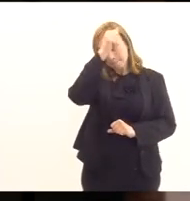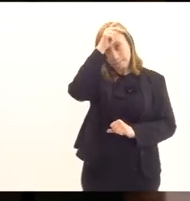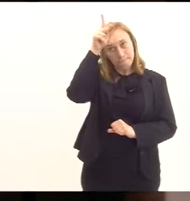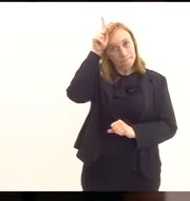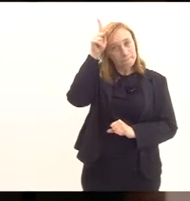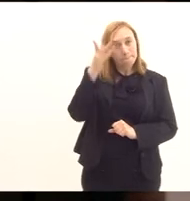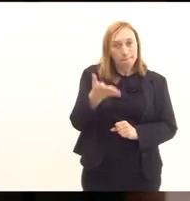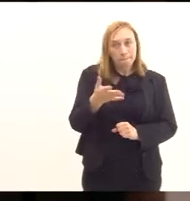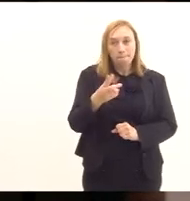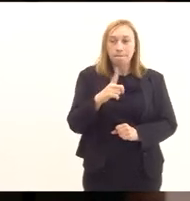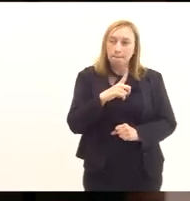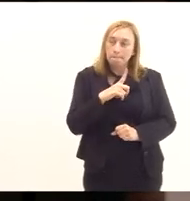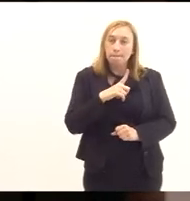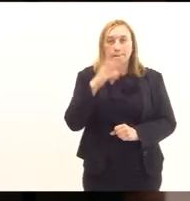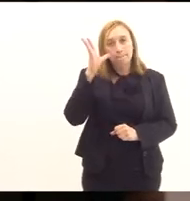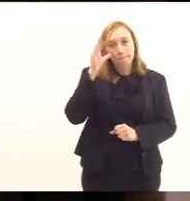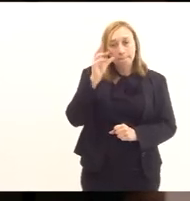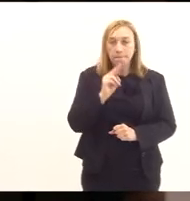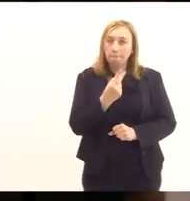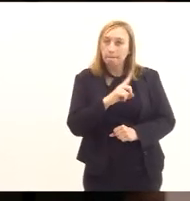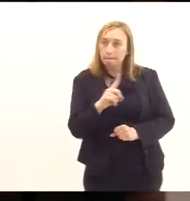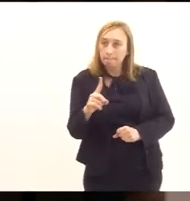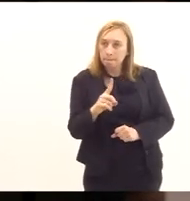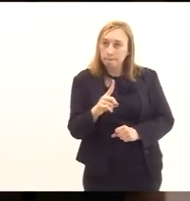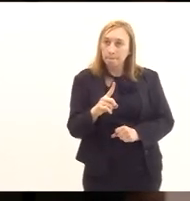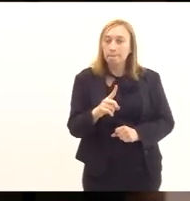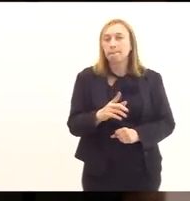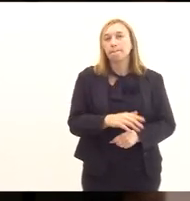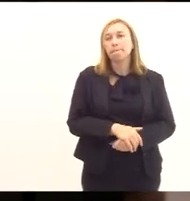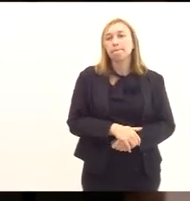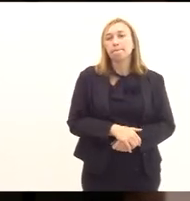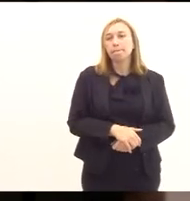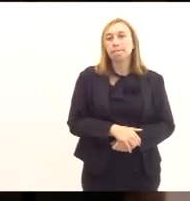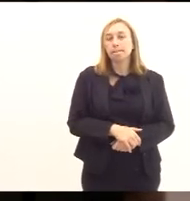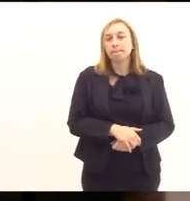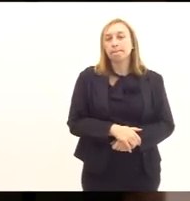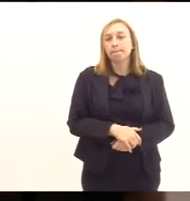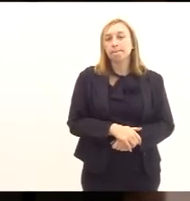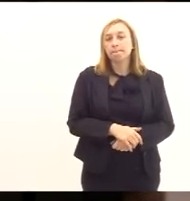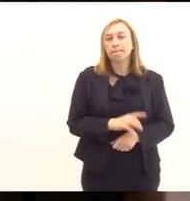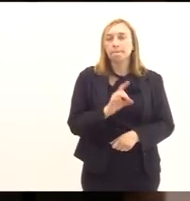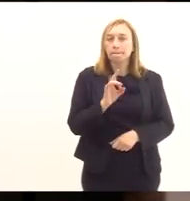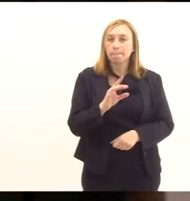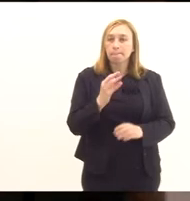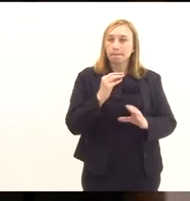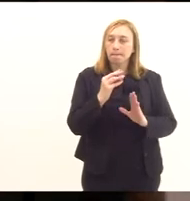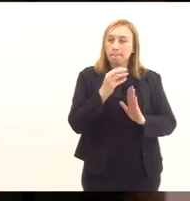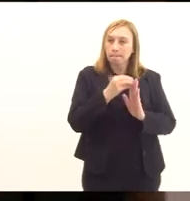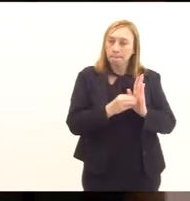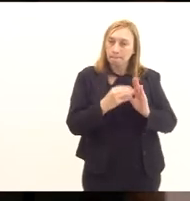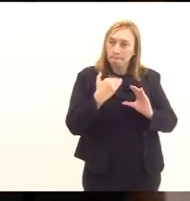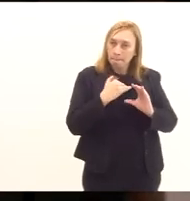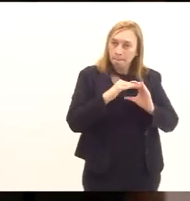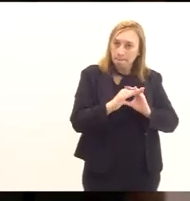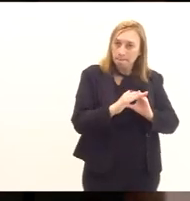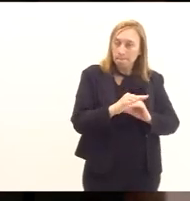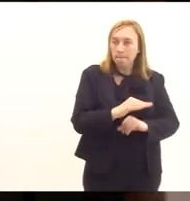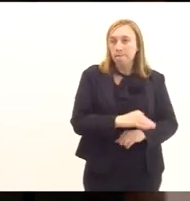prefeito né se existe esse interesse formalizar é só basta um ofício